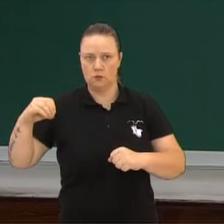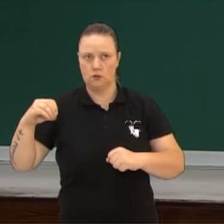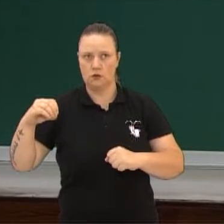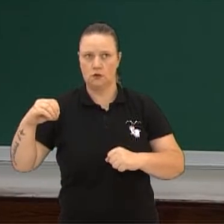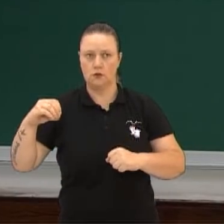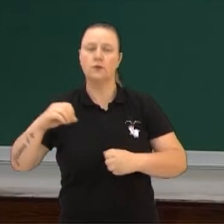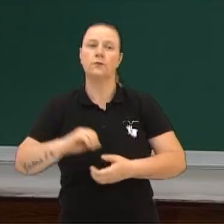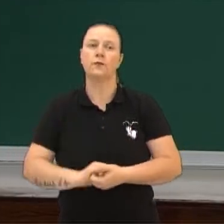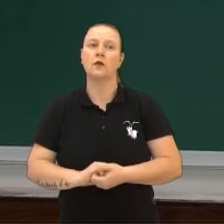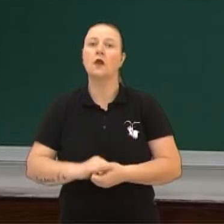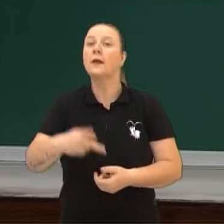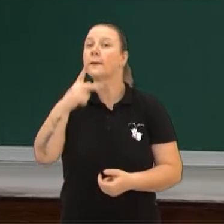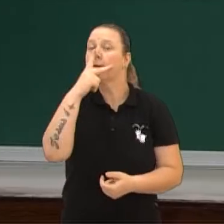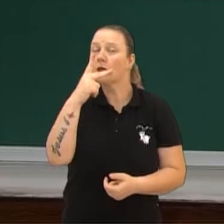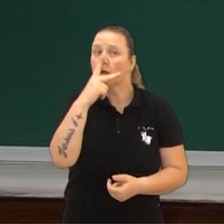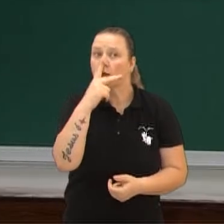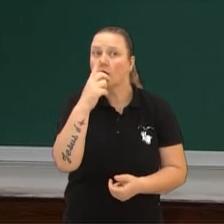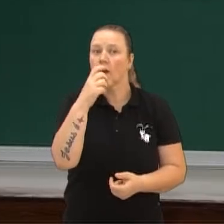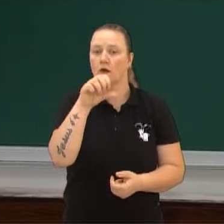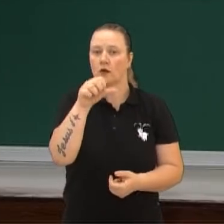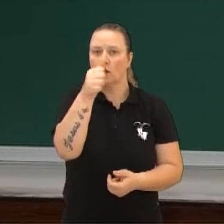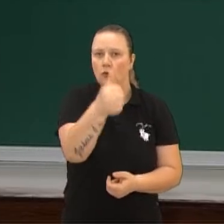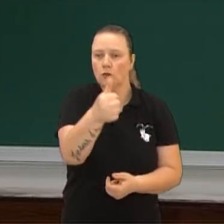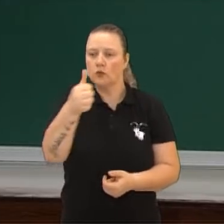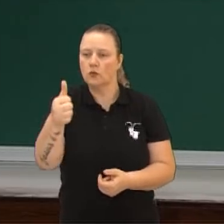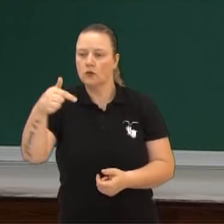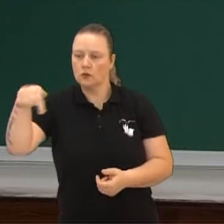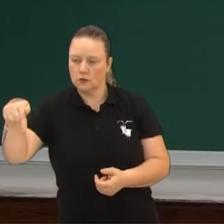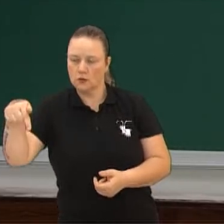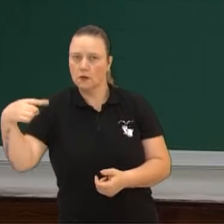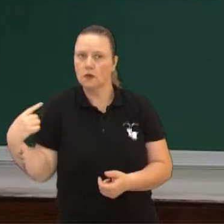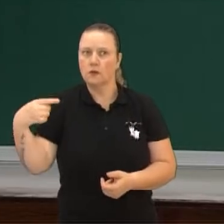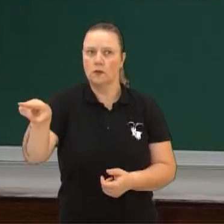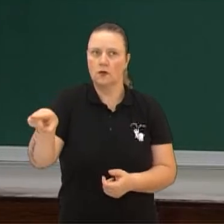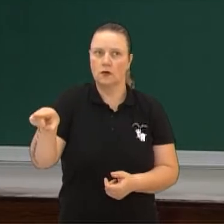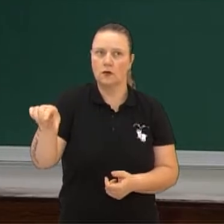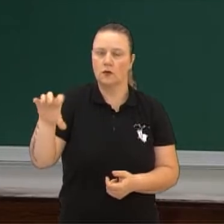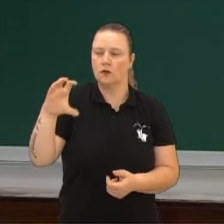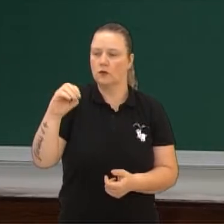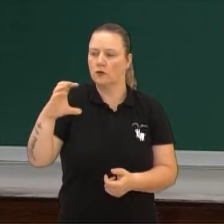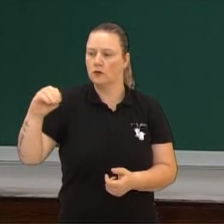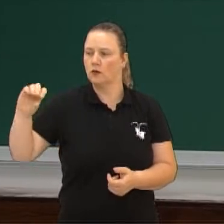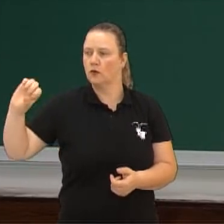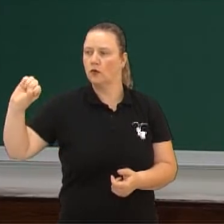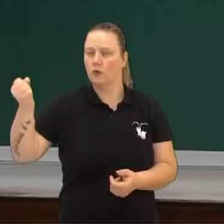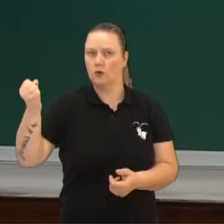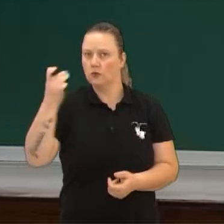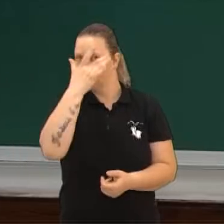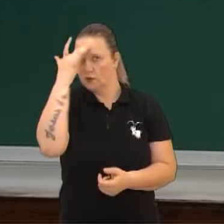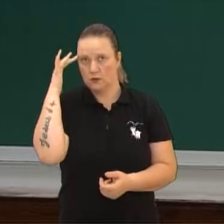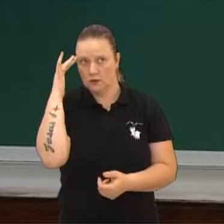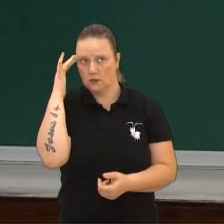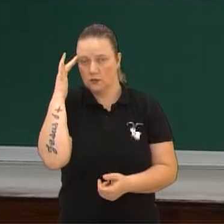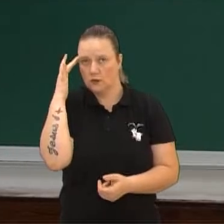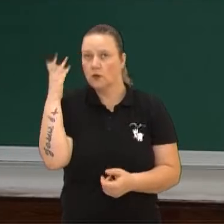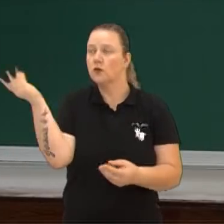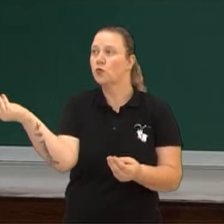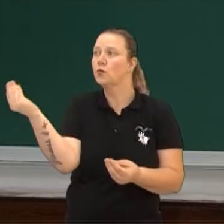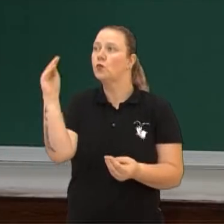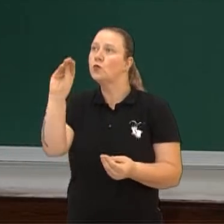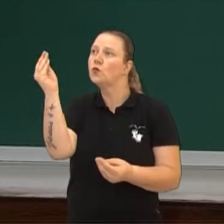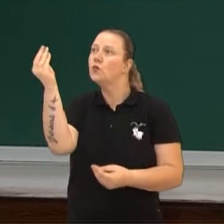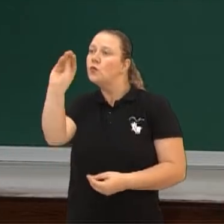200.521 habitantes, e Pinhais, 117.000, e 8 habitantes, viu só? Então, nós